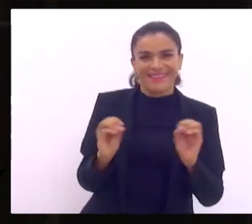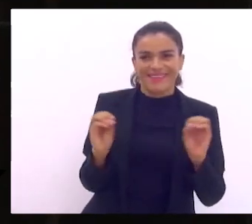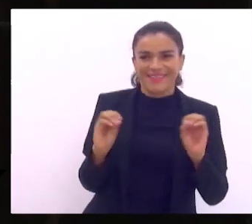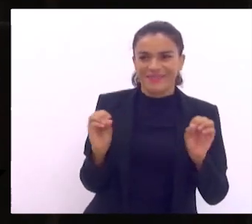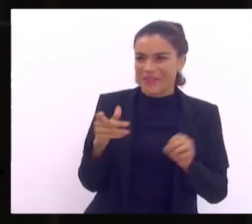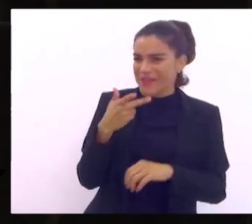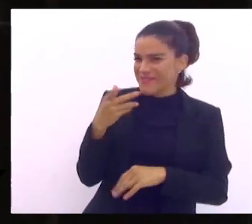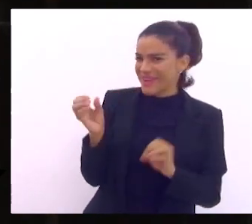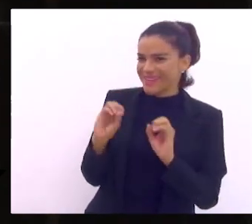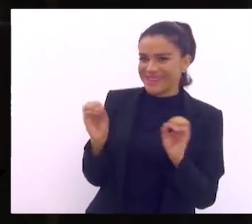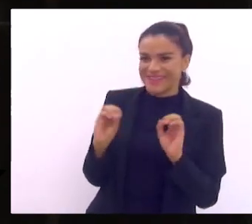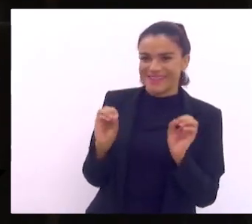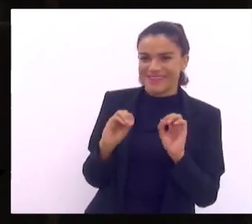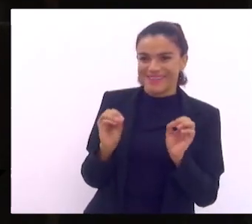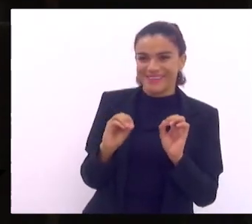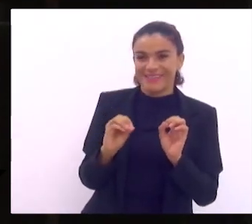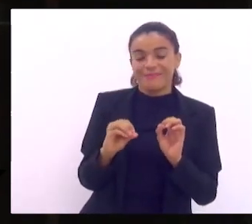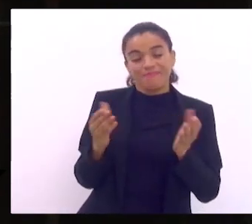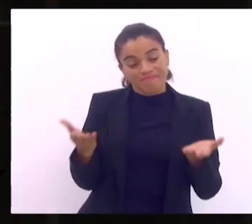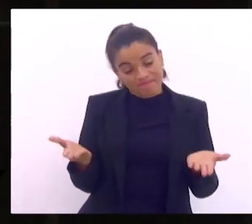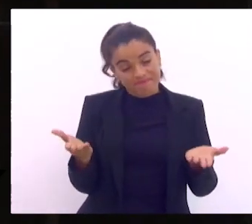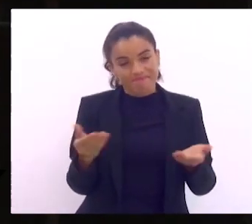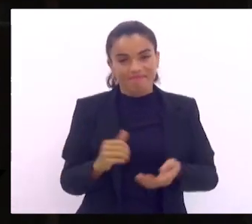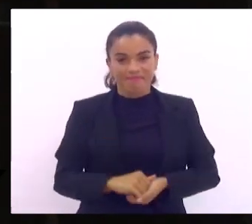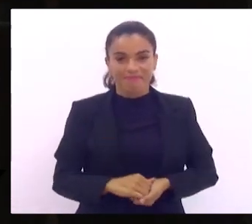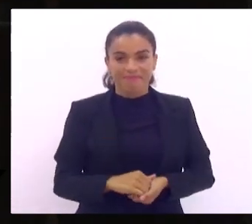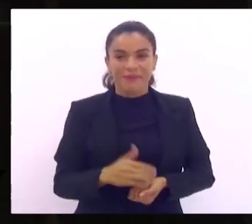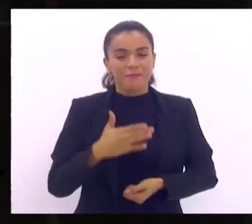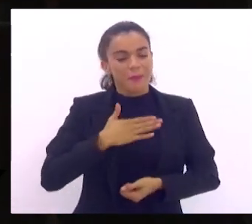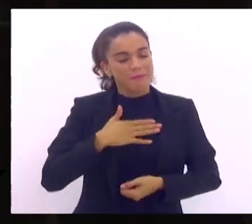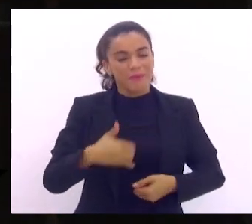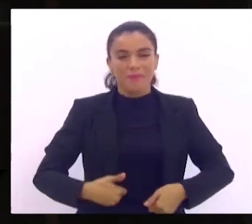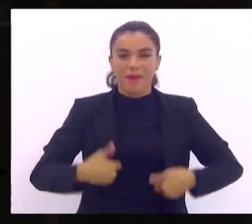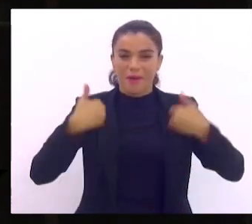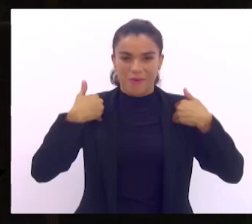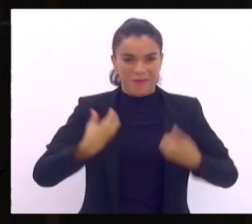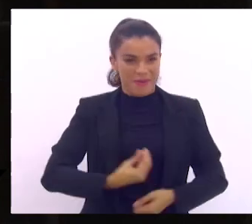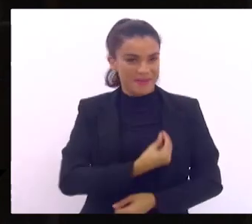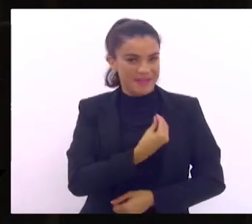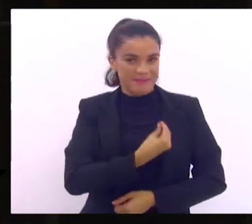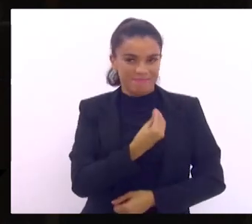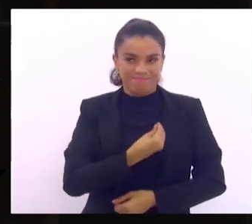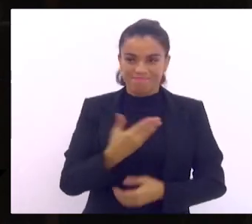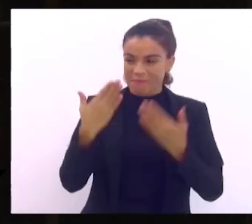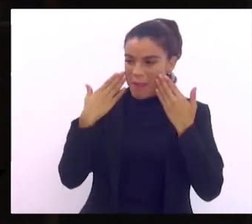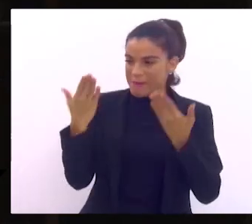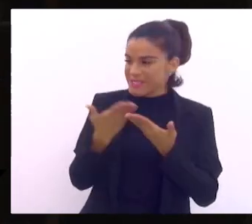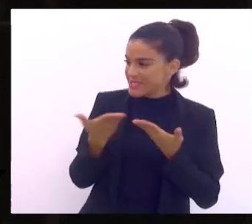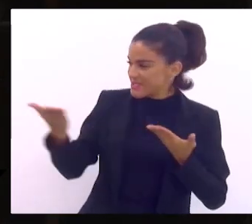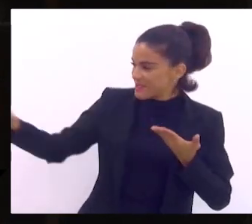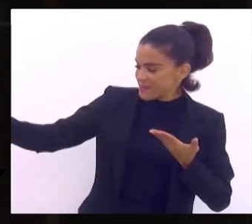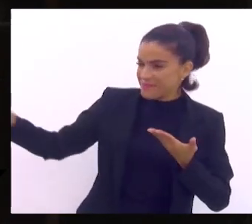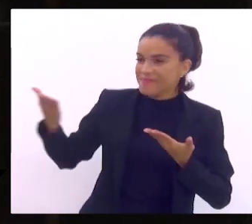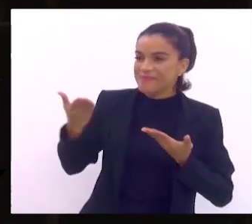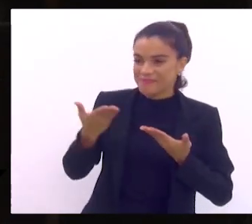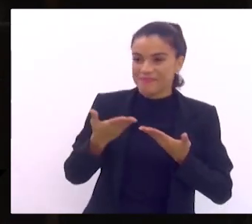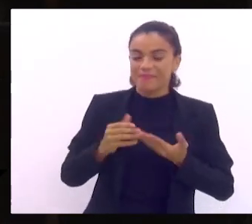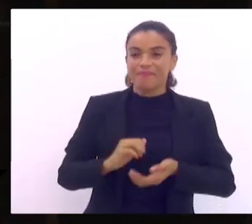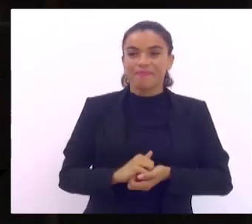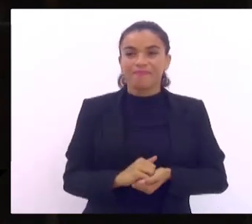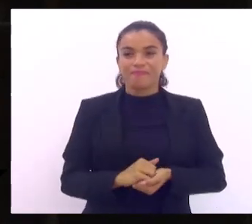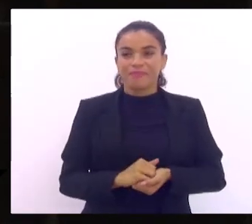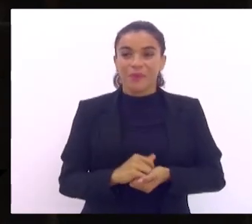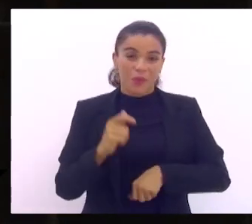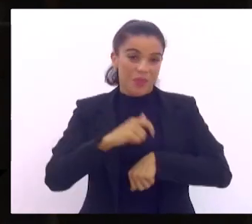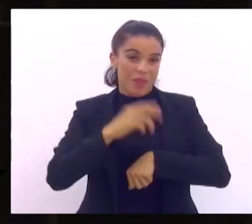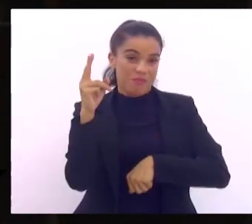Mas vamos lá. Para mim é uma honra estar aqui, né, na presença da mesa. O tempo urge,